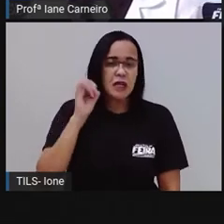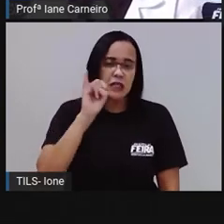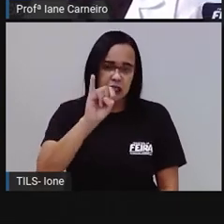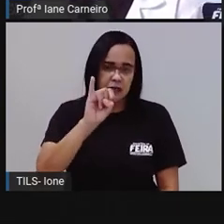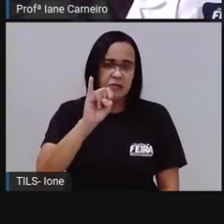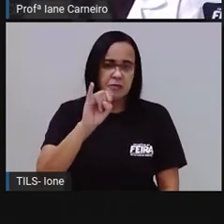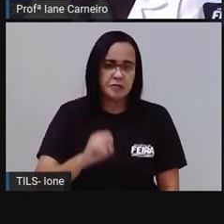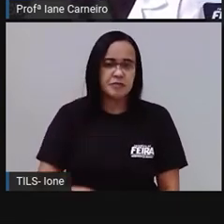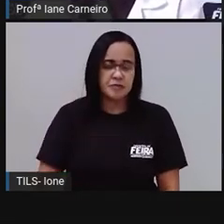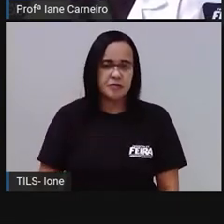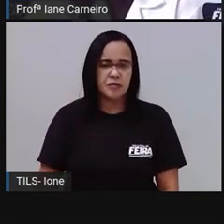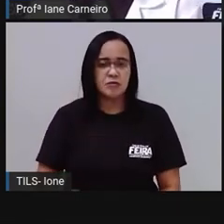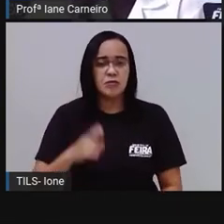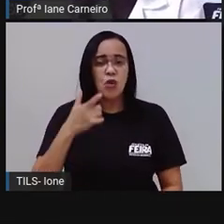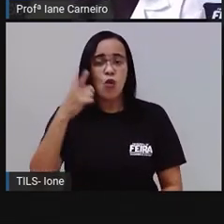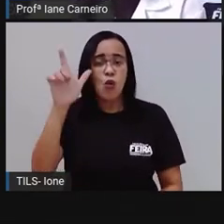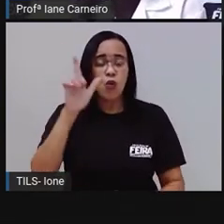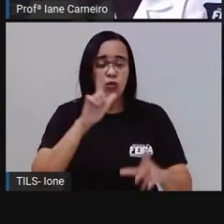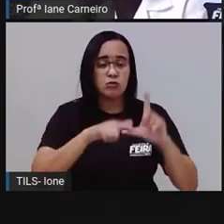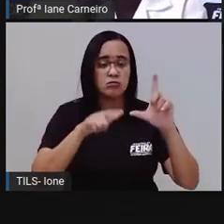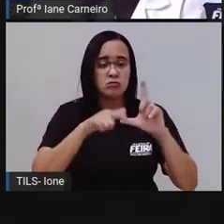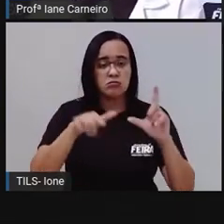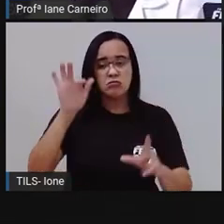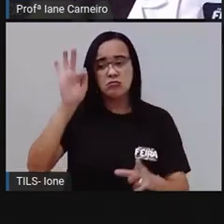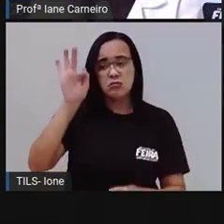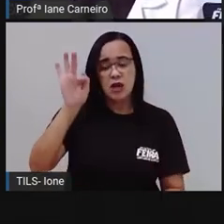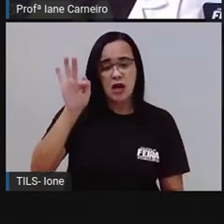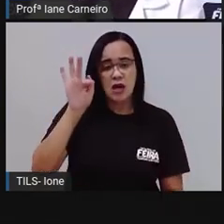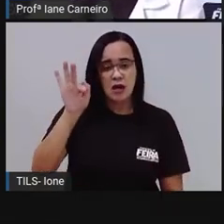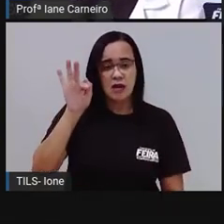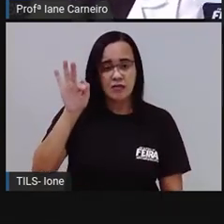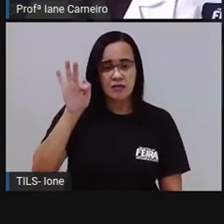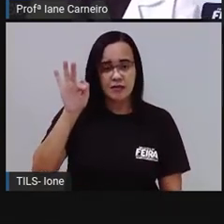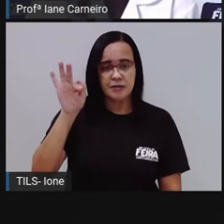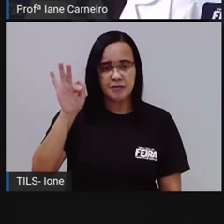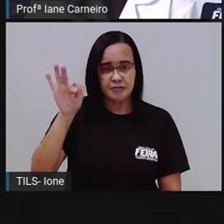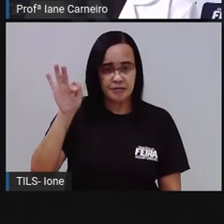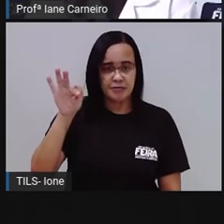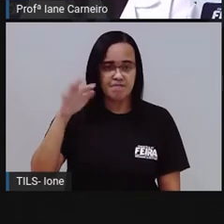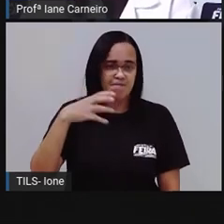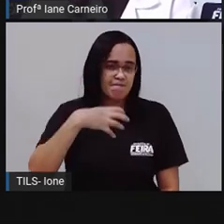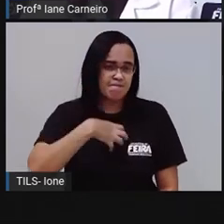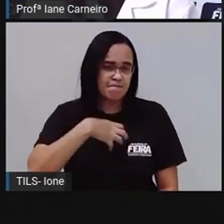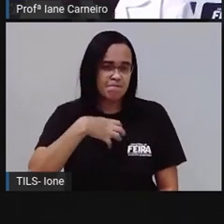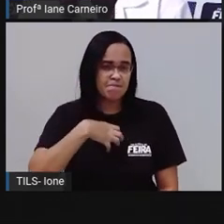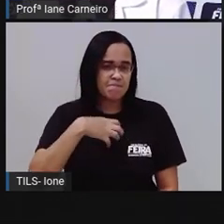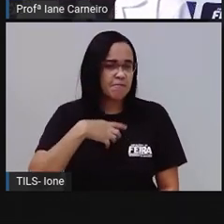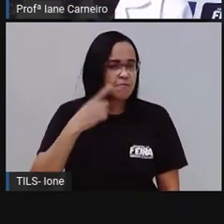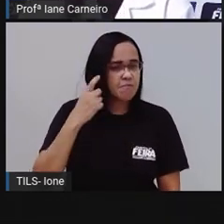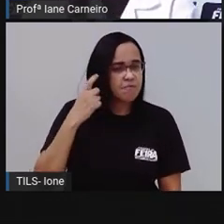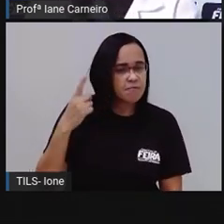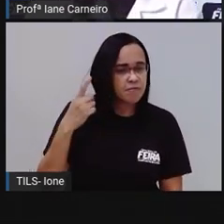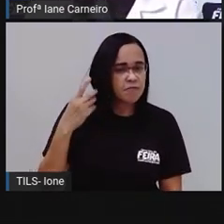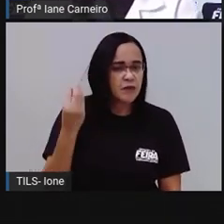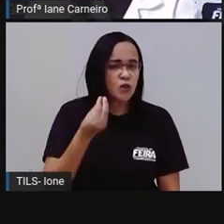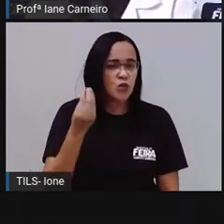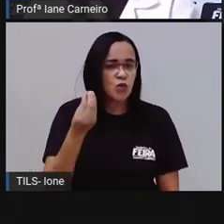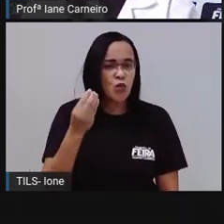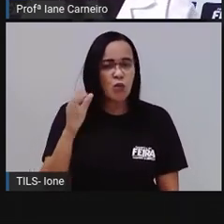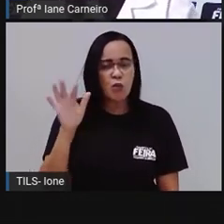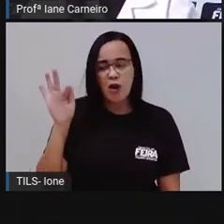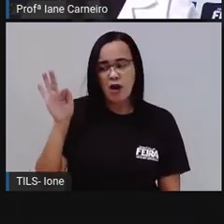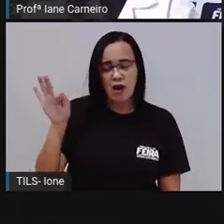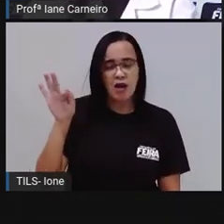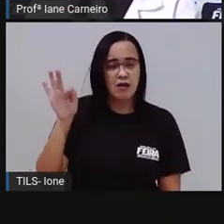também, ó. A letra F, né? Mas o som que a letra F produz não é F. A gente não fala.